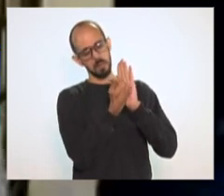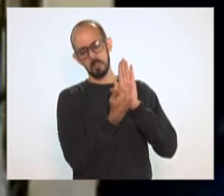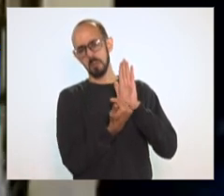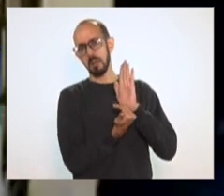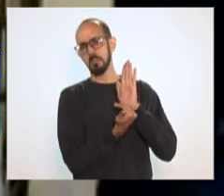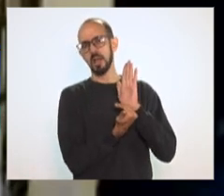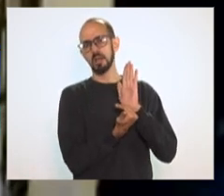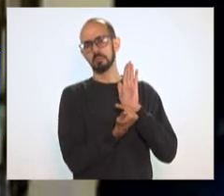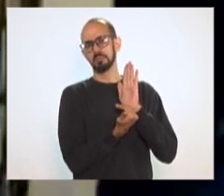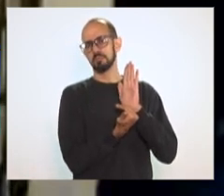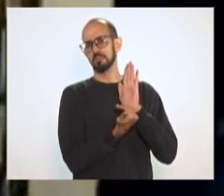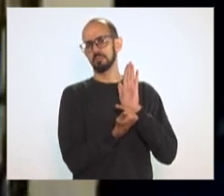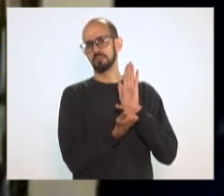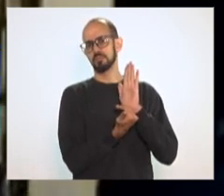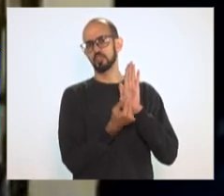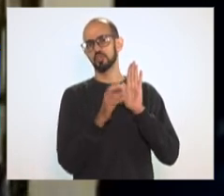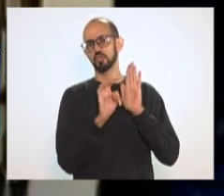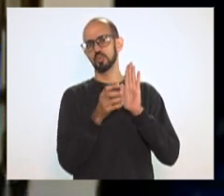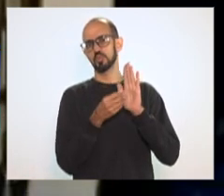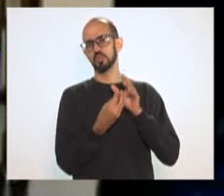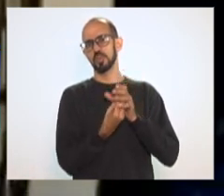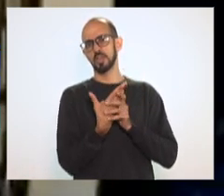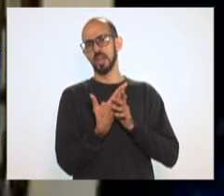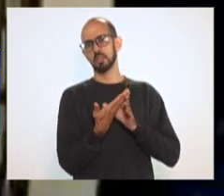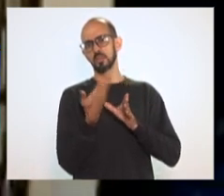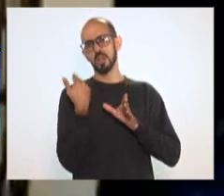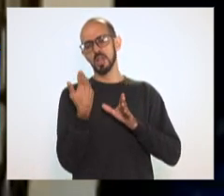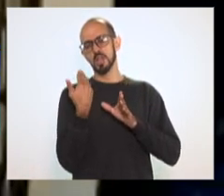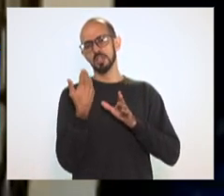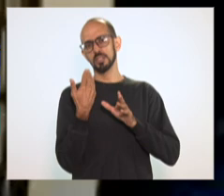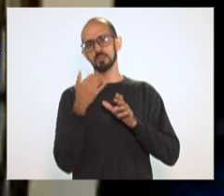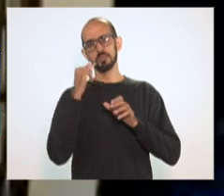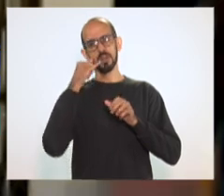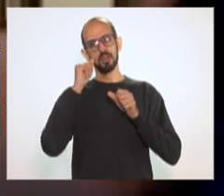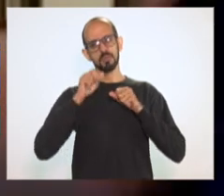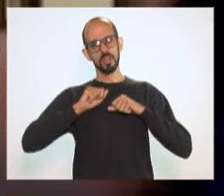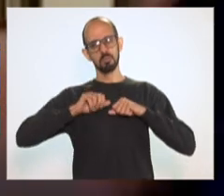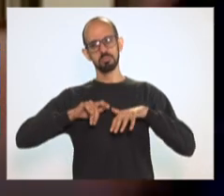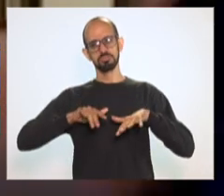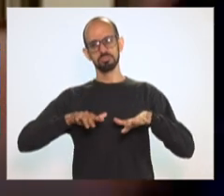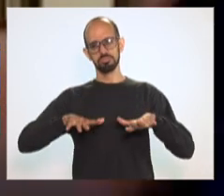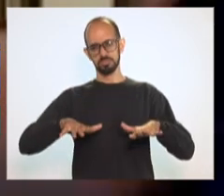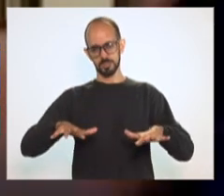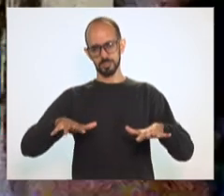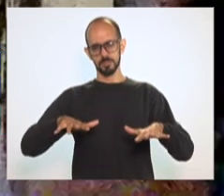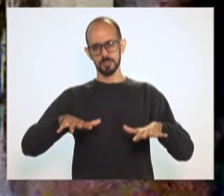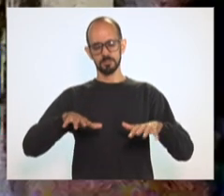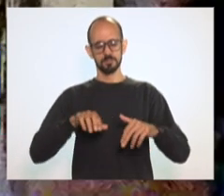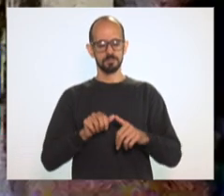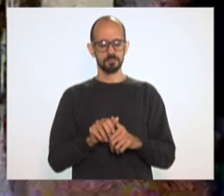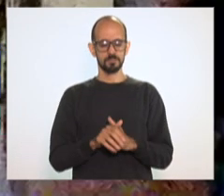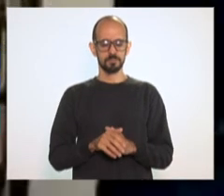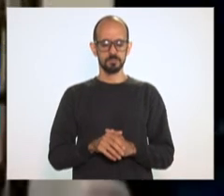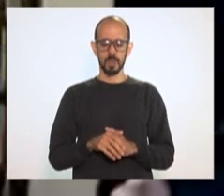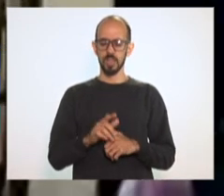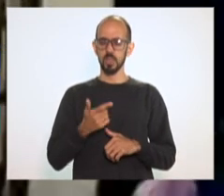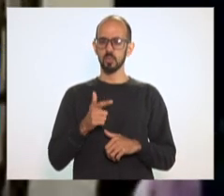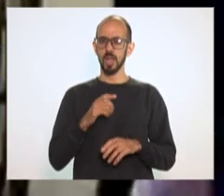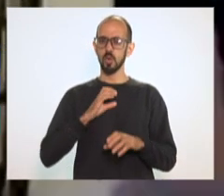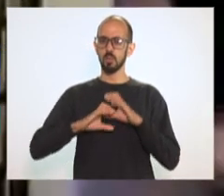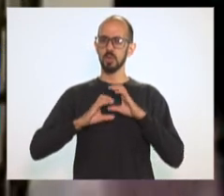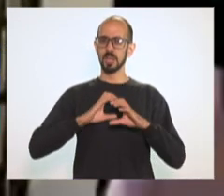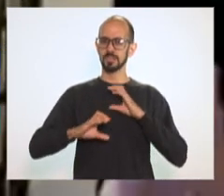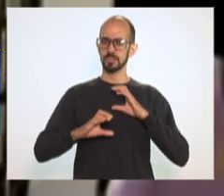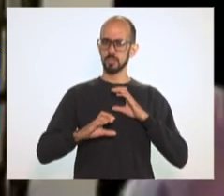protocolos exatamente para evitar o avanço da pandemia não não não não não conversa a